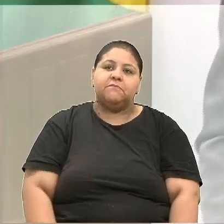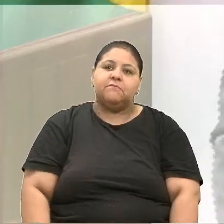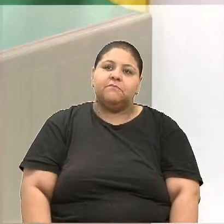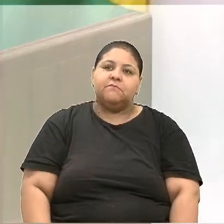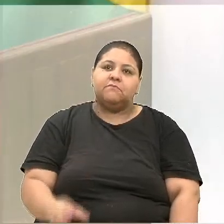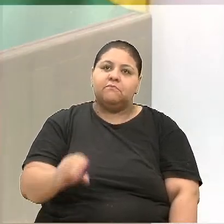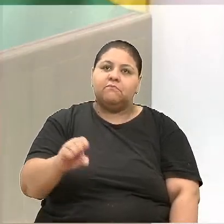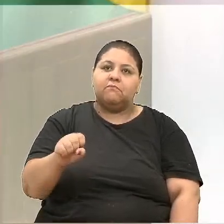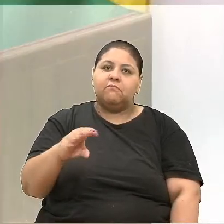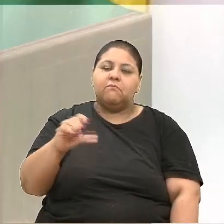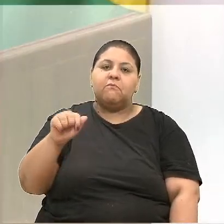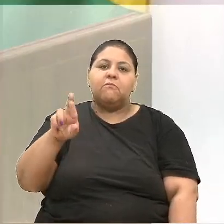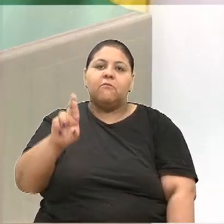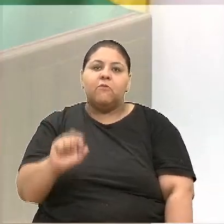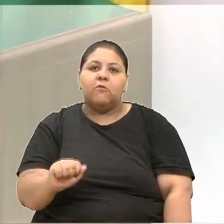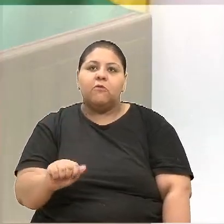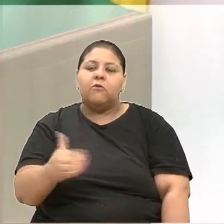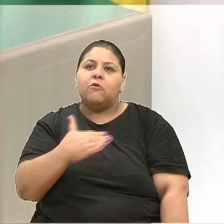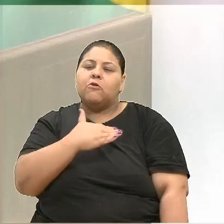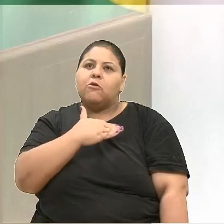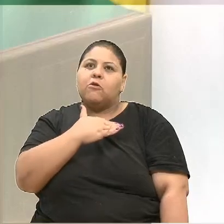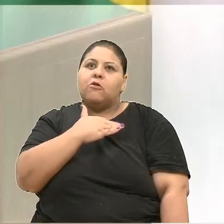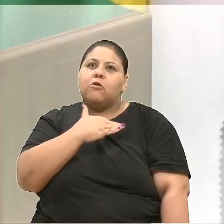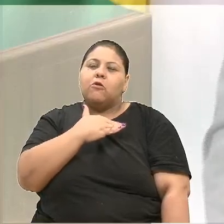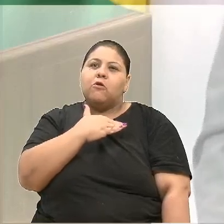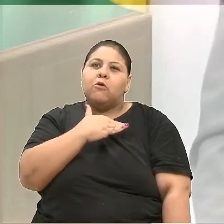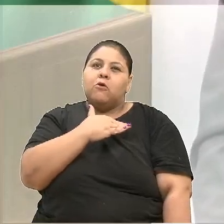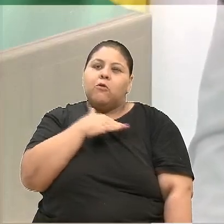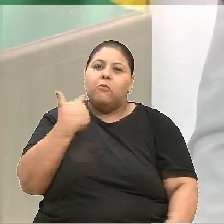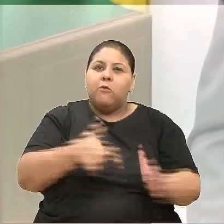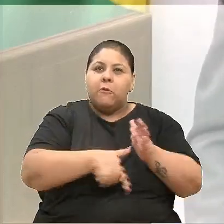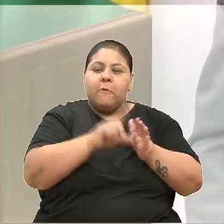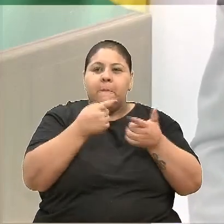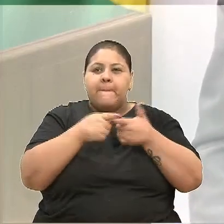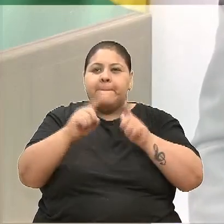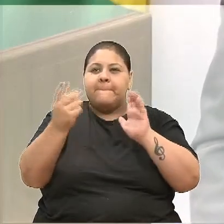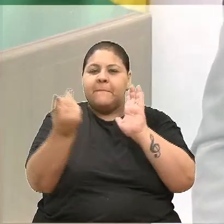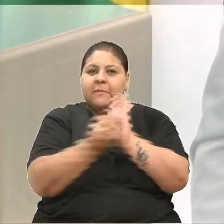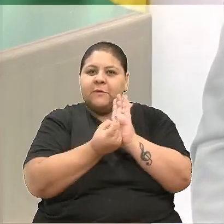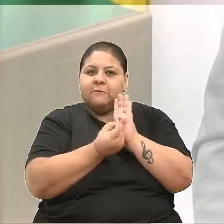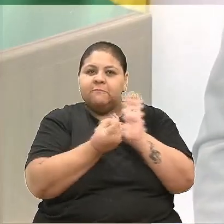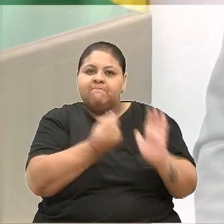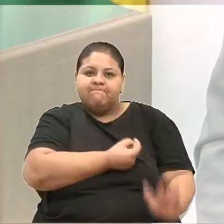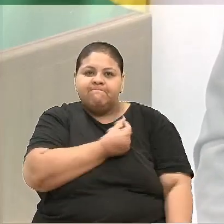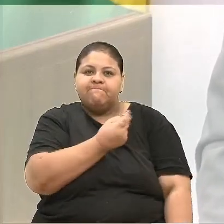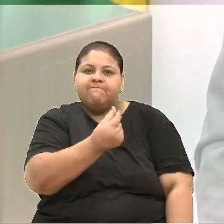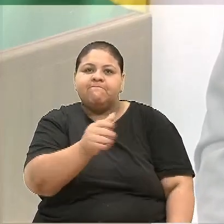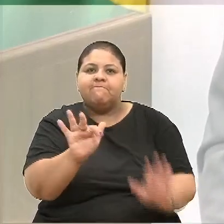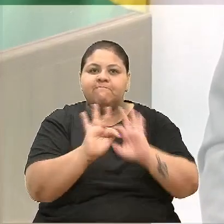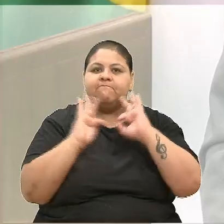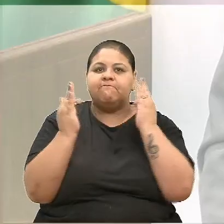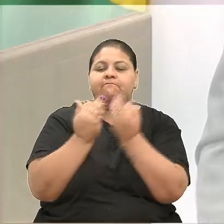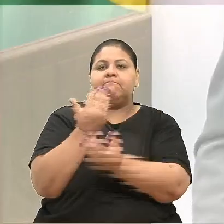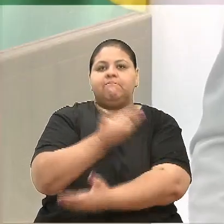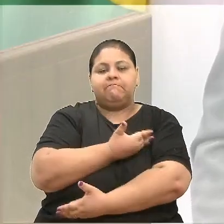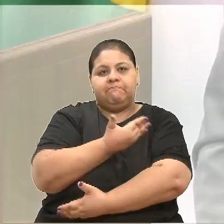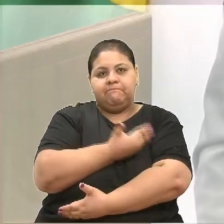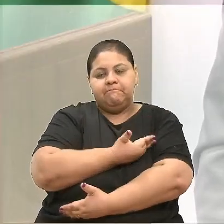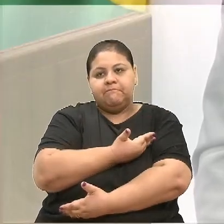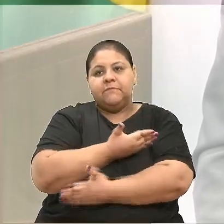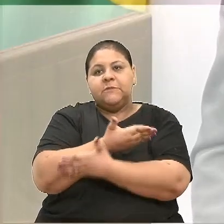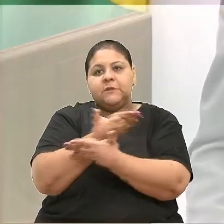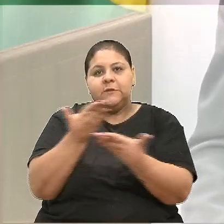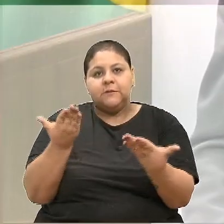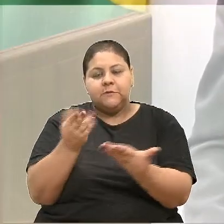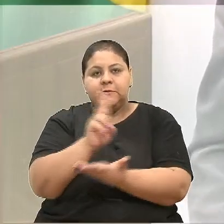Oscar partiu tão cedo, mas deixou um legado para toda a família, para todos os seus amigos. Então, em nome especial da